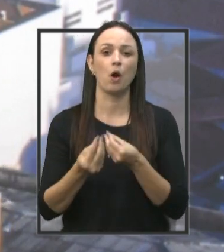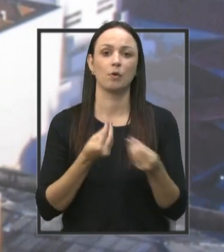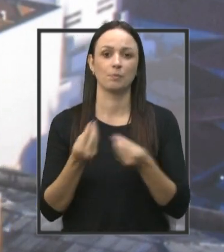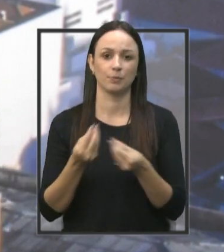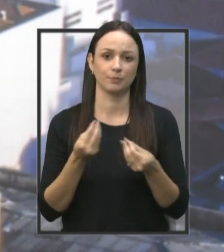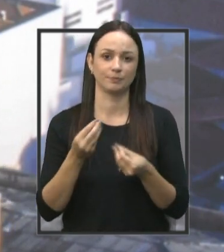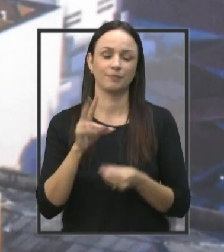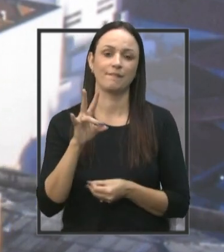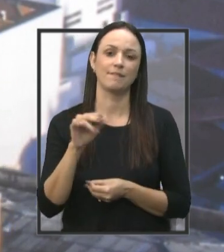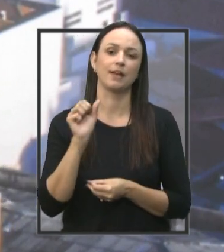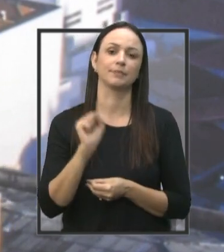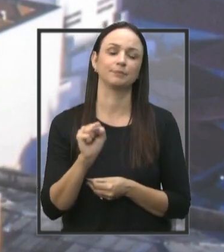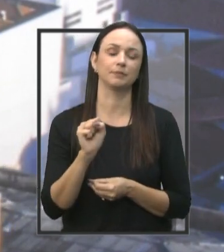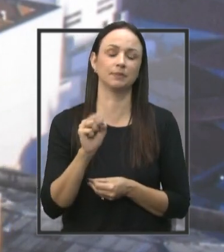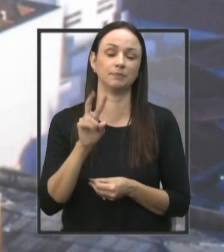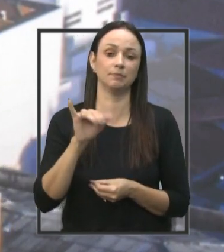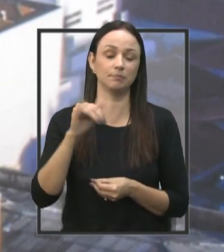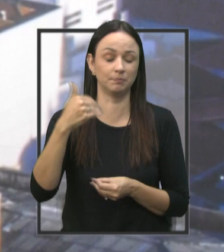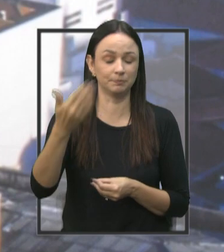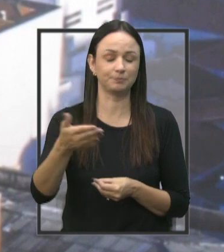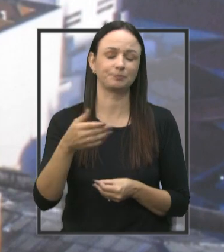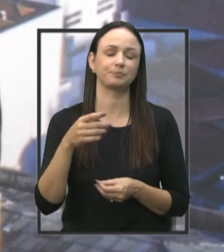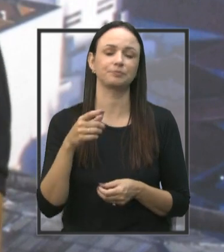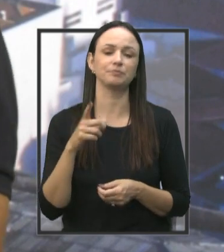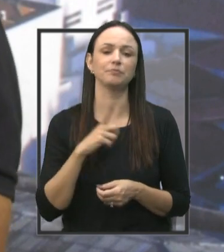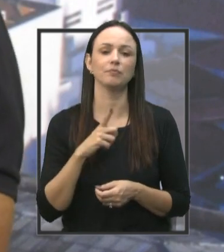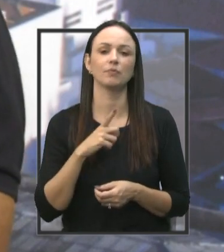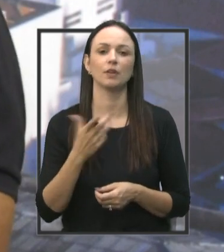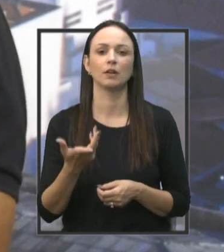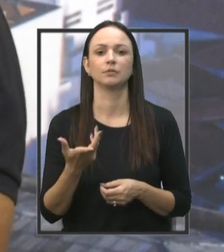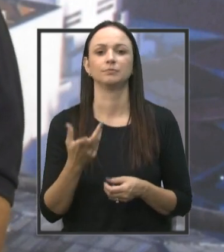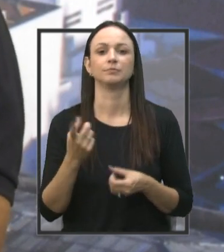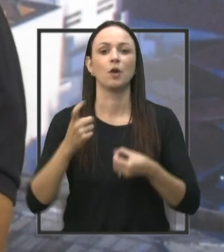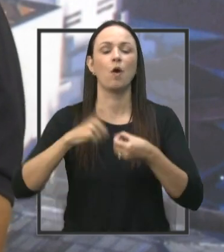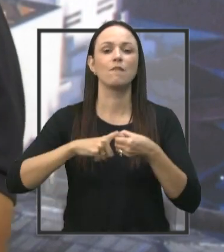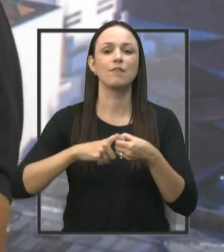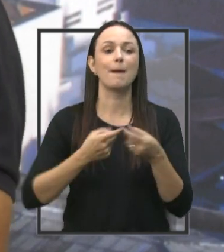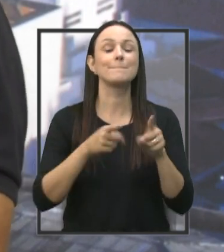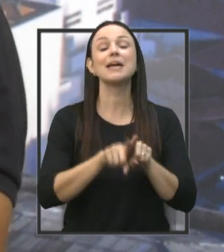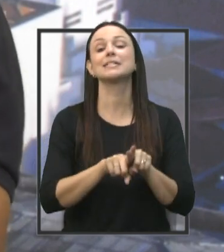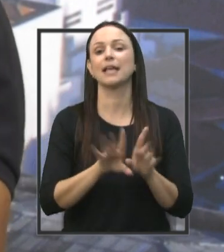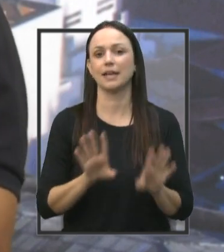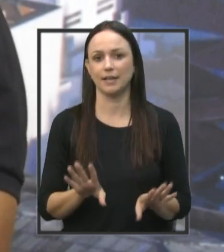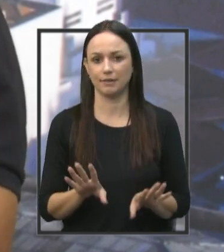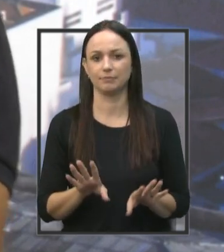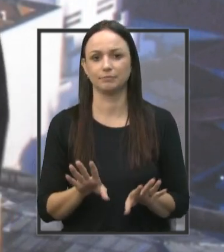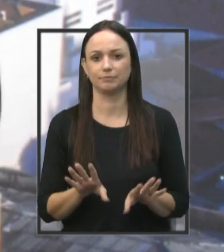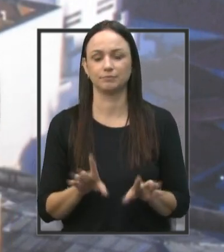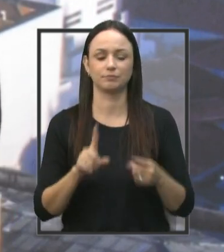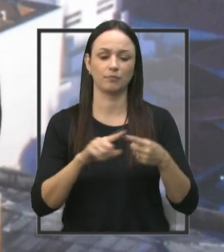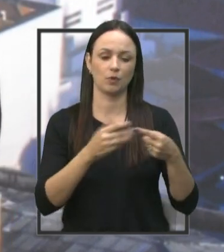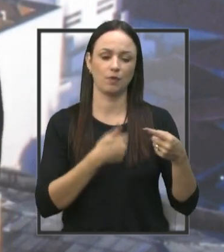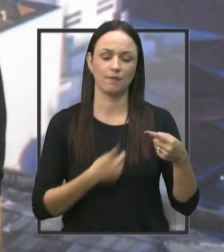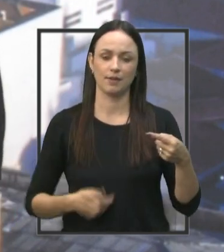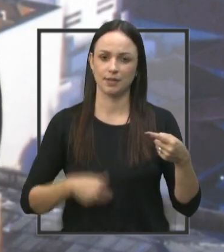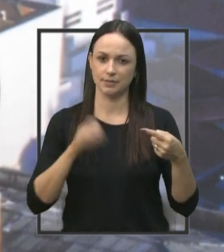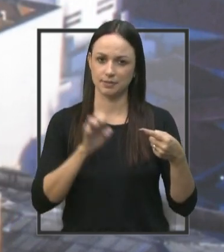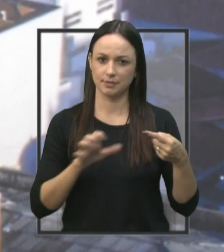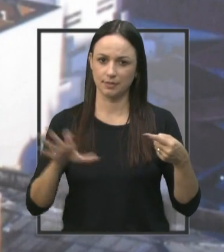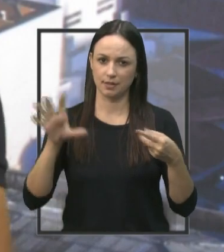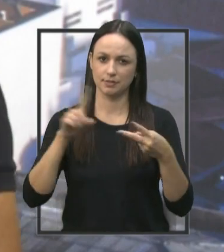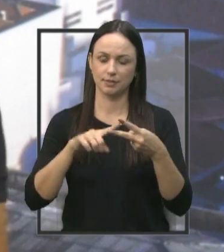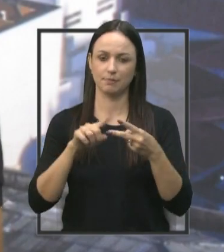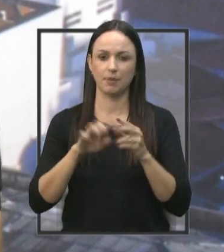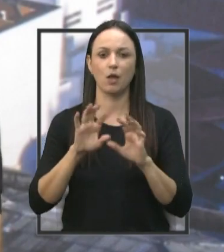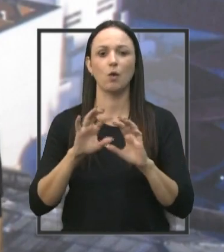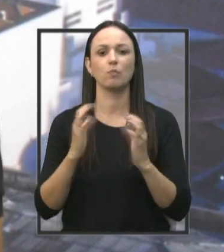como possivelmente irá funcionar os convênios, as parcerias entre governo do estado e